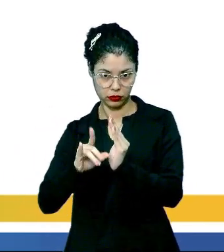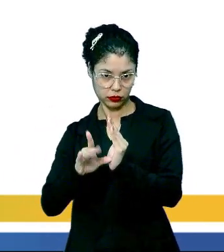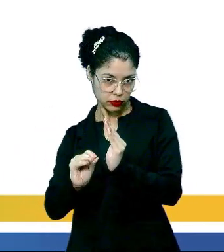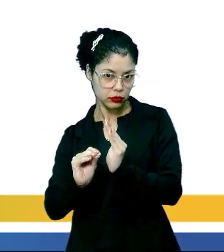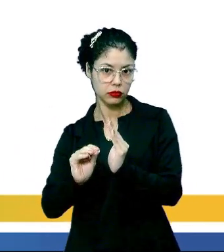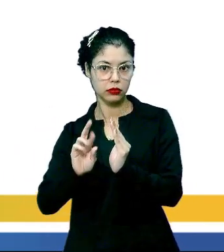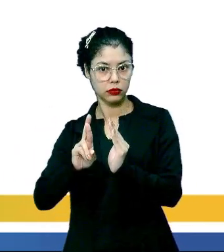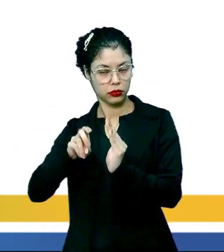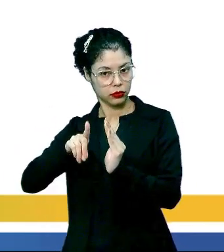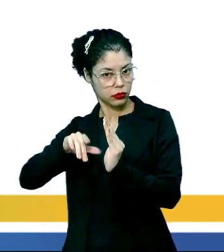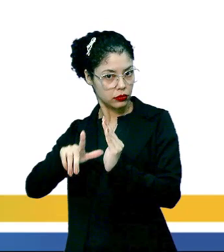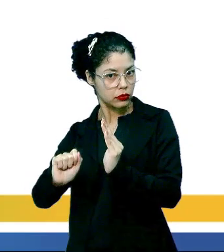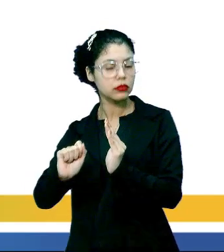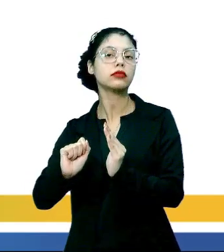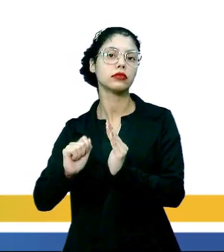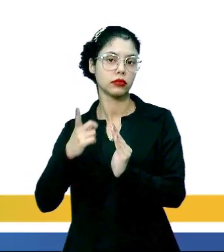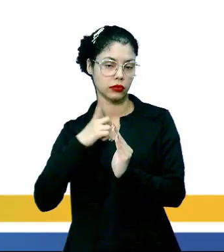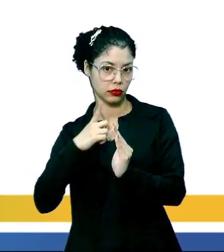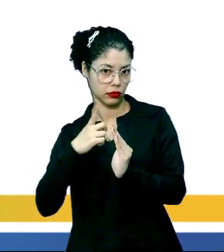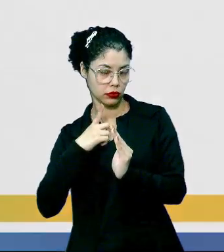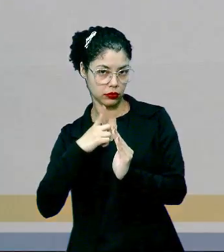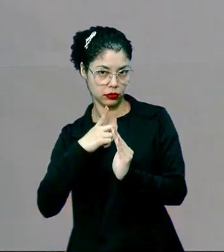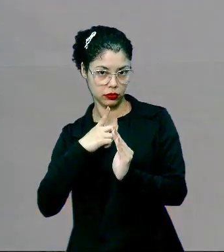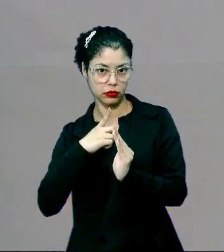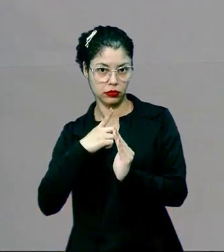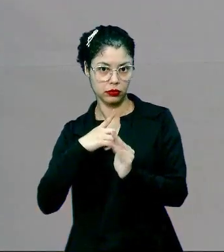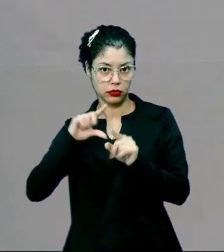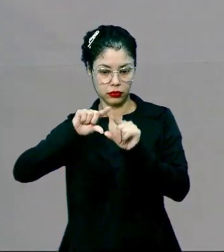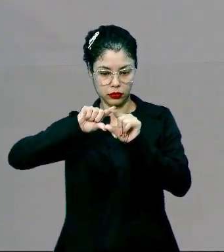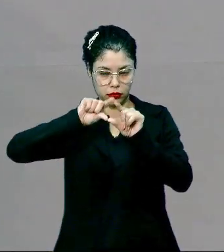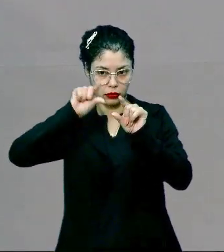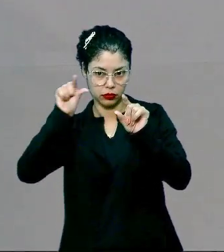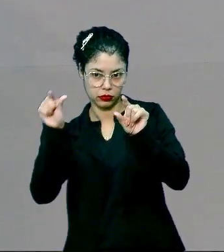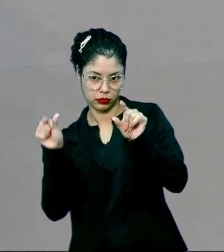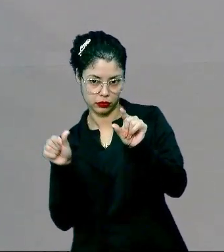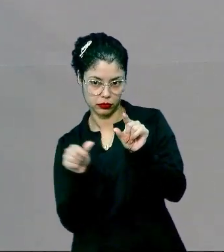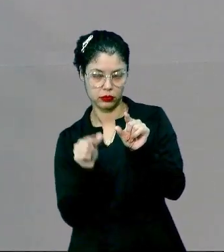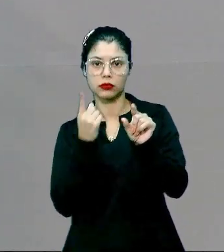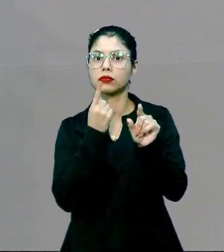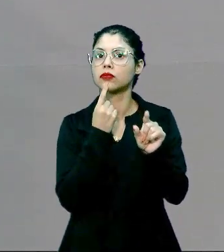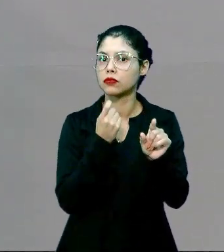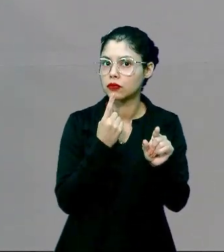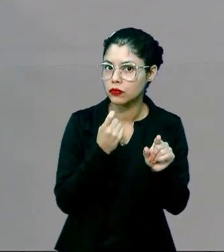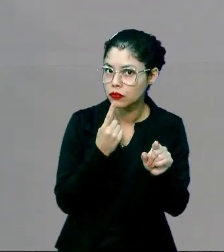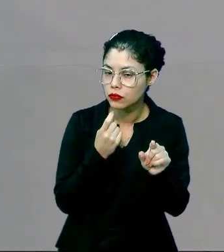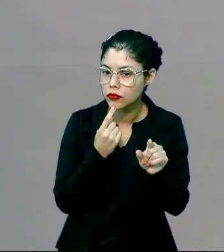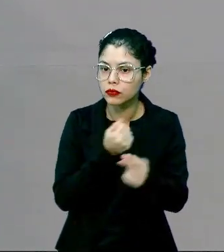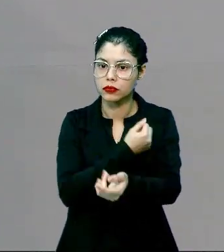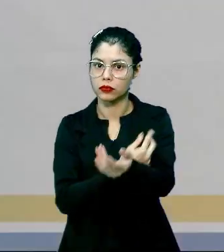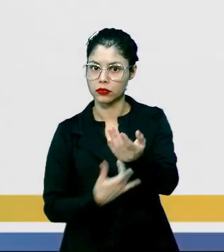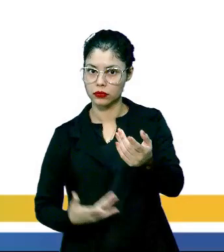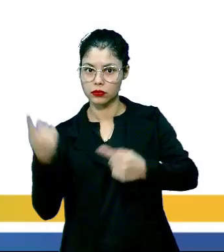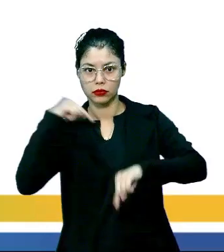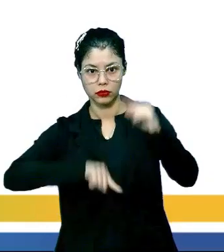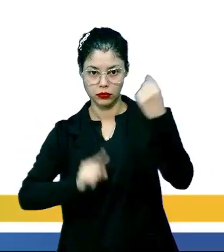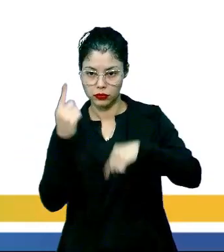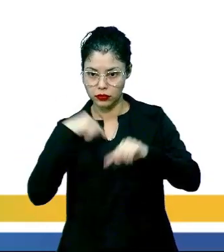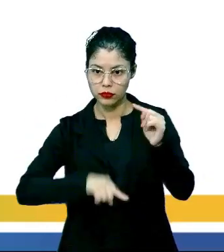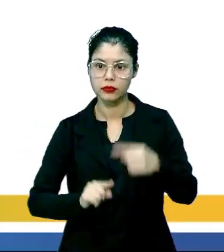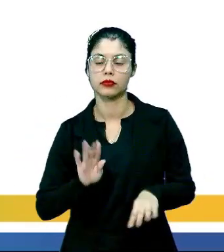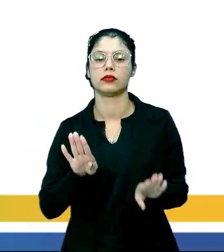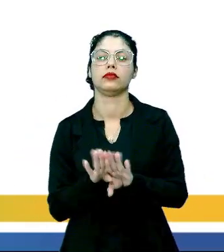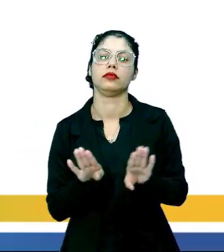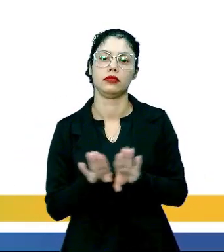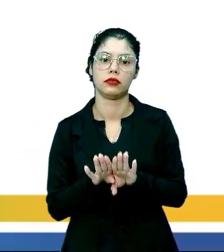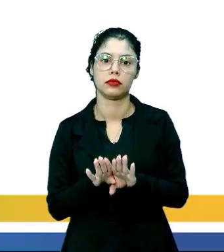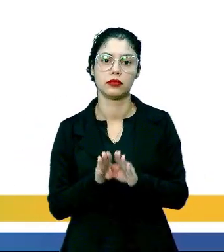onde, pessoal, tem as artérias renais, é por onde entra o sangue, lembra da nossa aula de circulação?